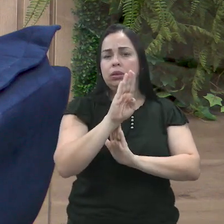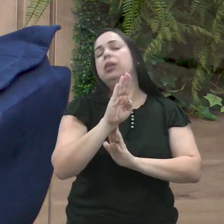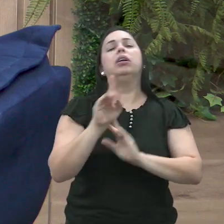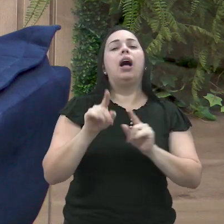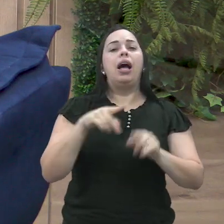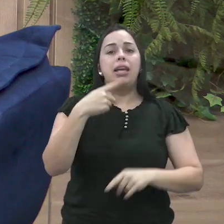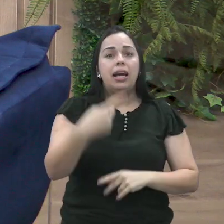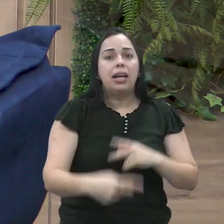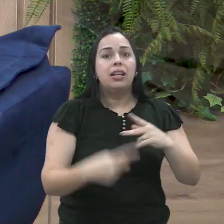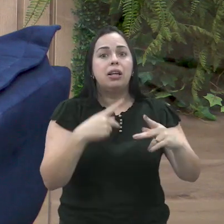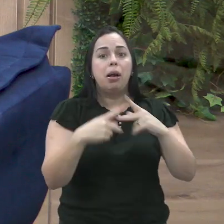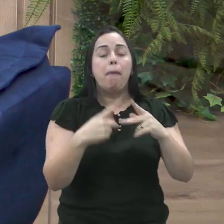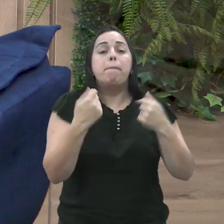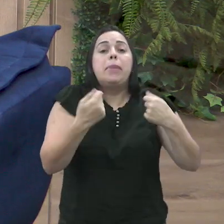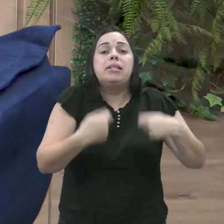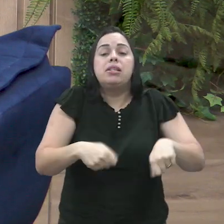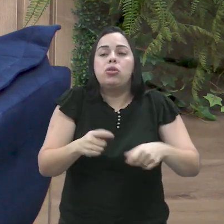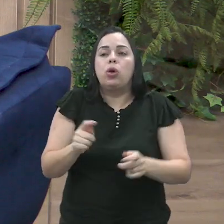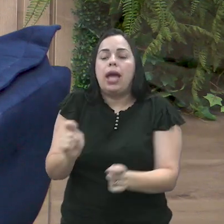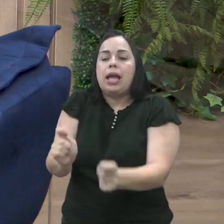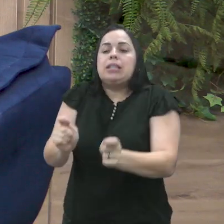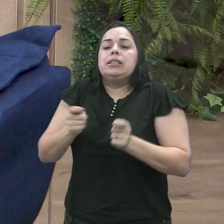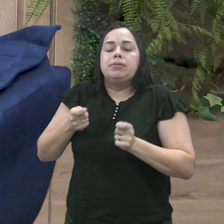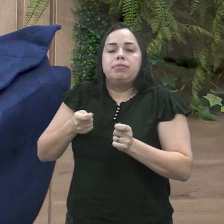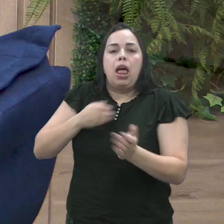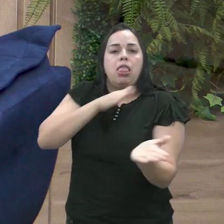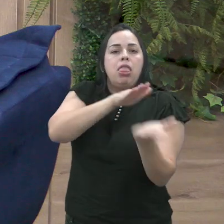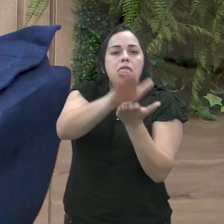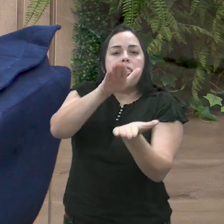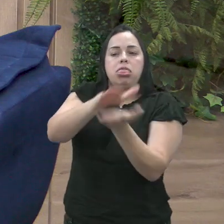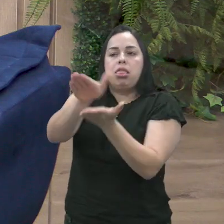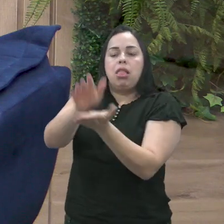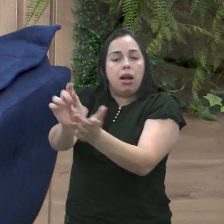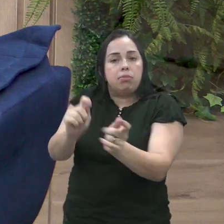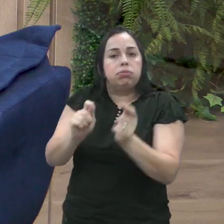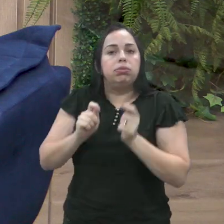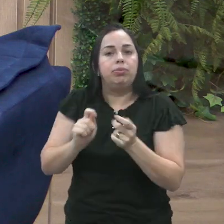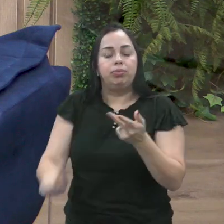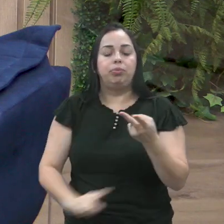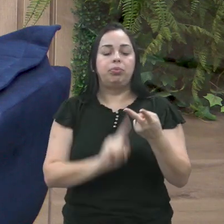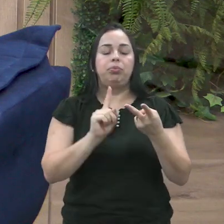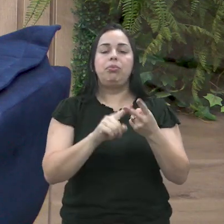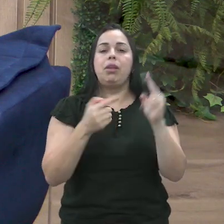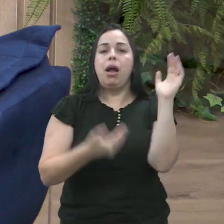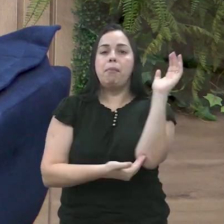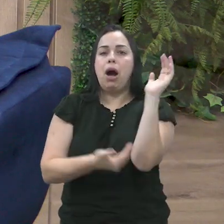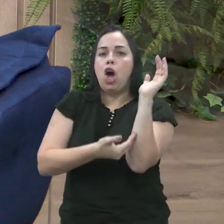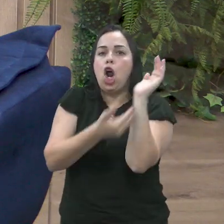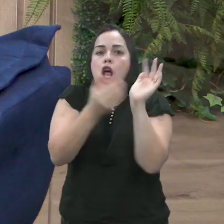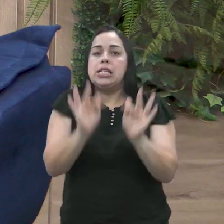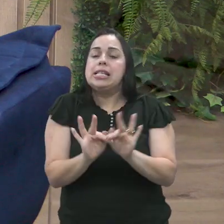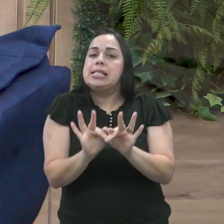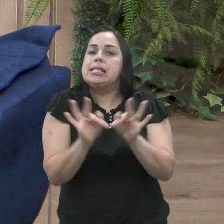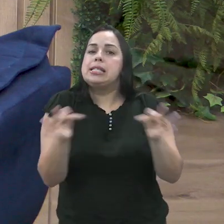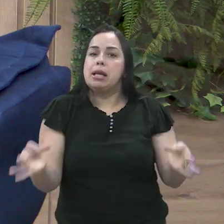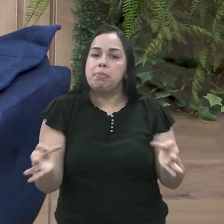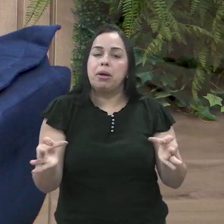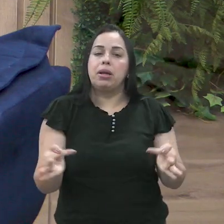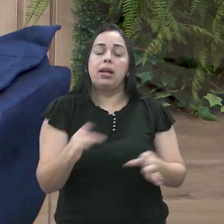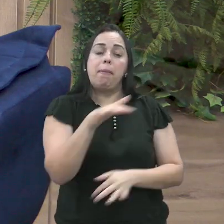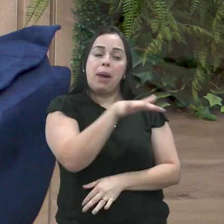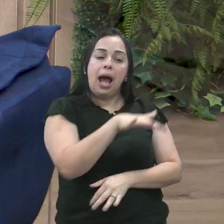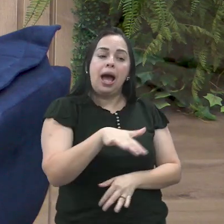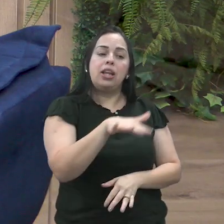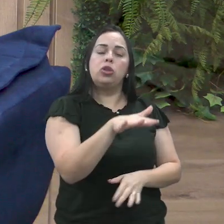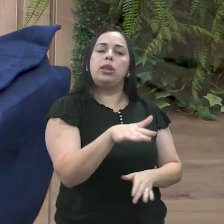de, como você mesmo disse no início, de corte de gastos para que a gente não precise aumentar tantos impostos, a desburocratização que pega tanto o